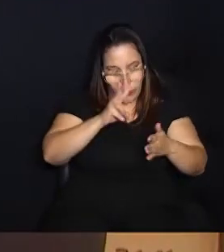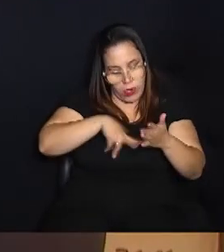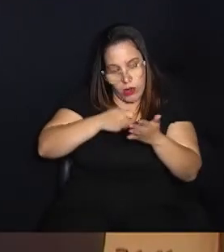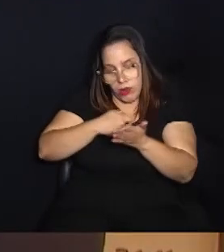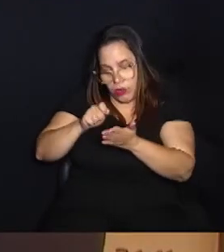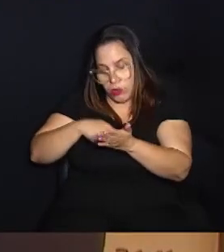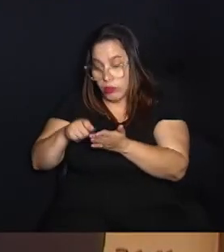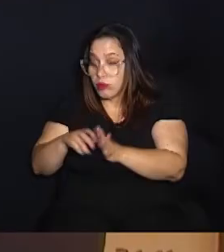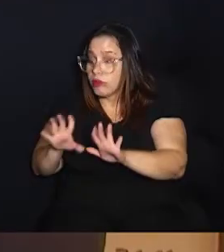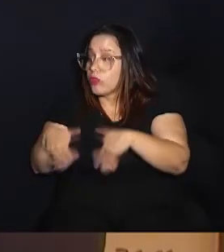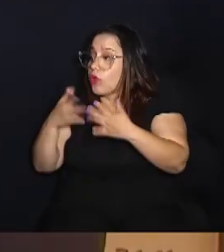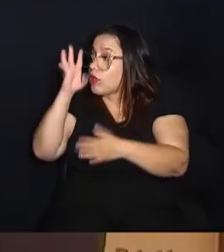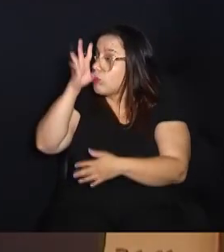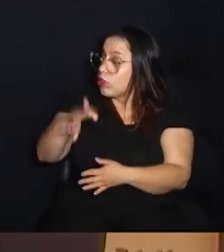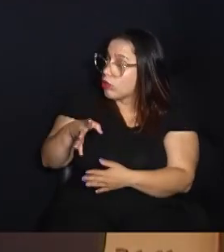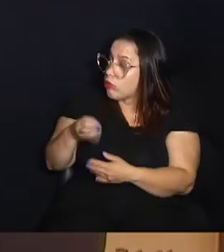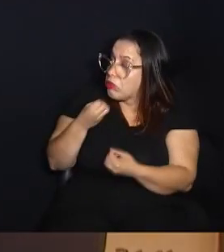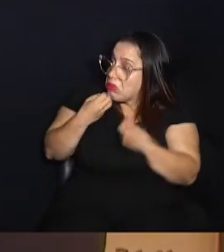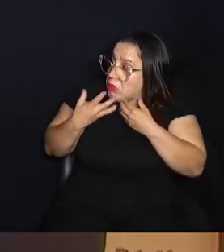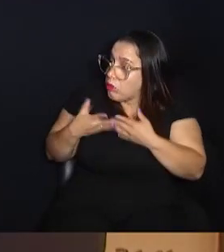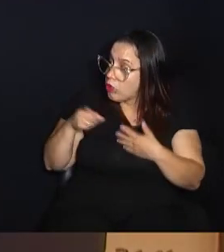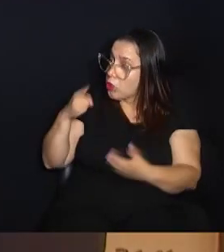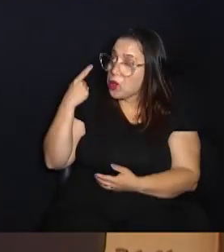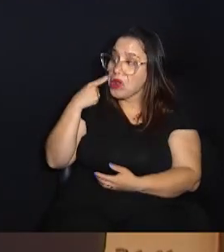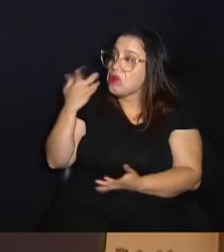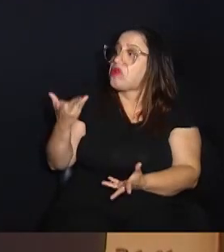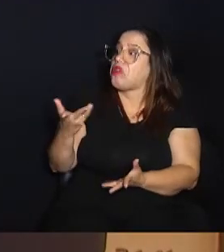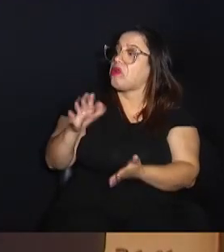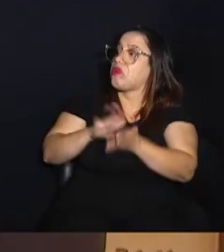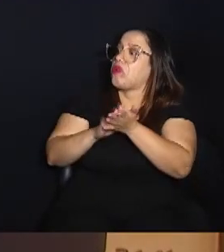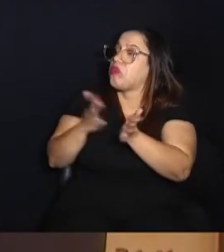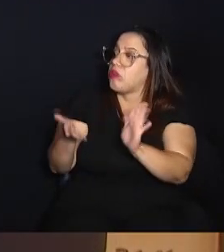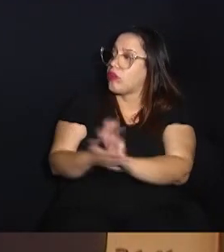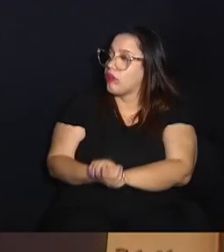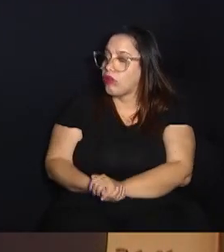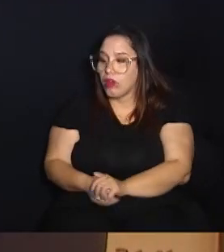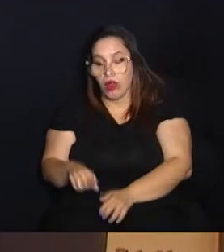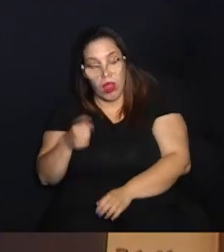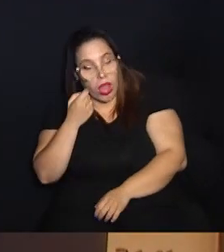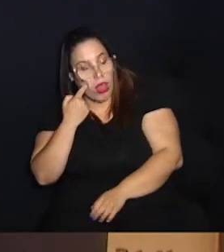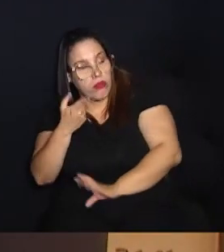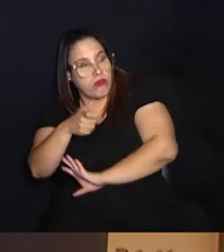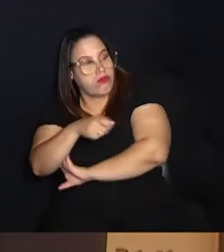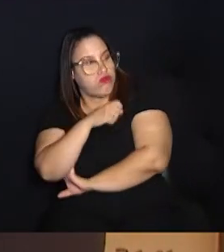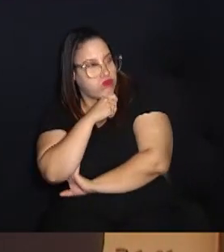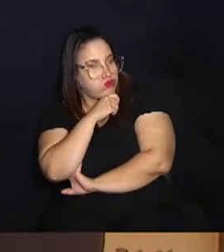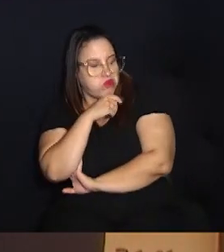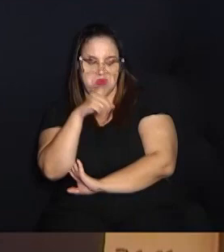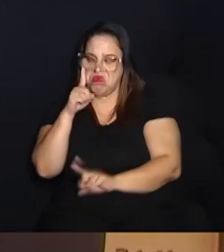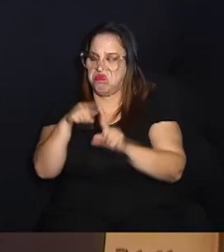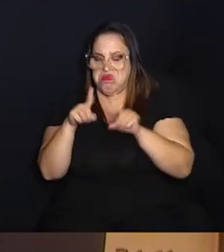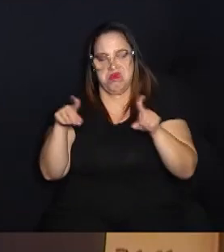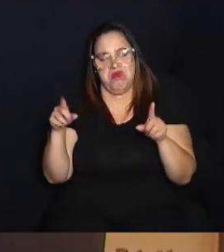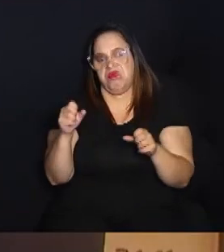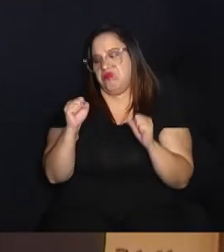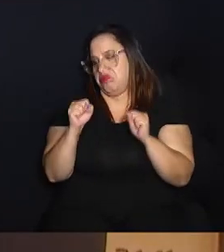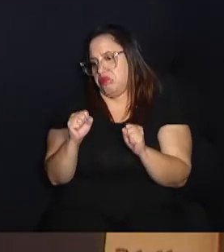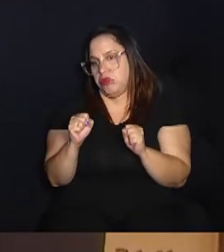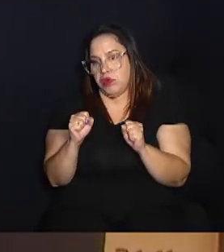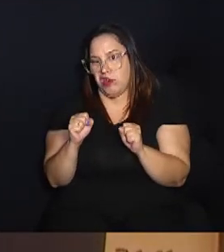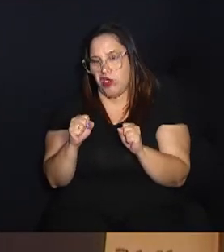escrita. Quais os principais benefícios que você vê nesse método, Lima? Olha, são vários, mas a gente pode citar